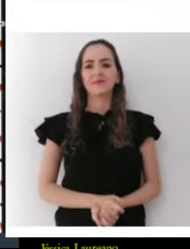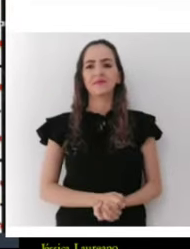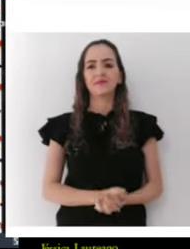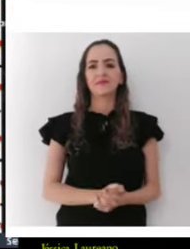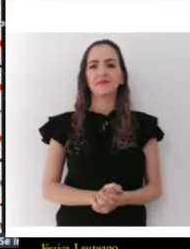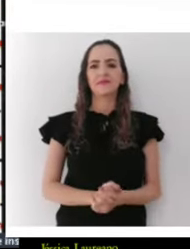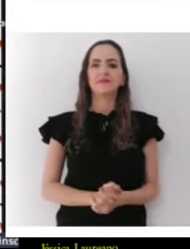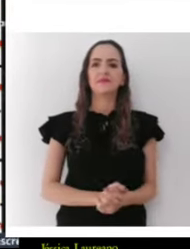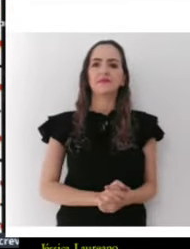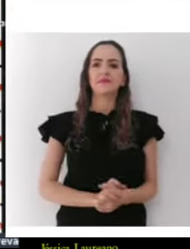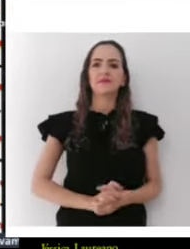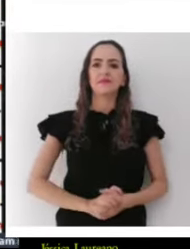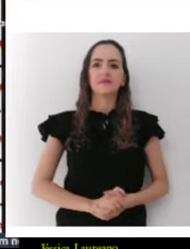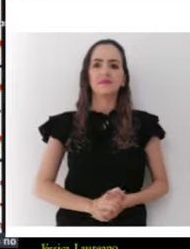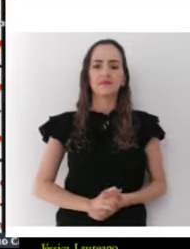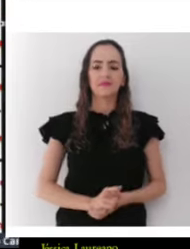euclidiano.